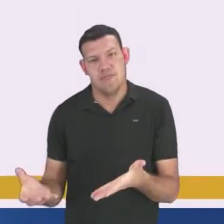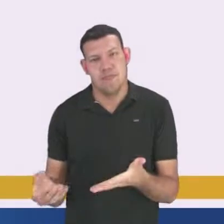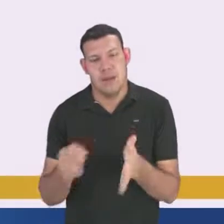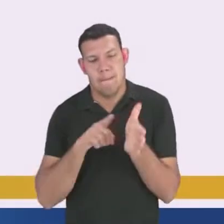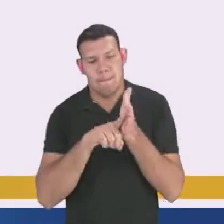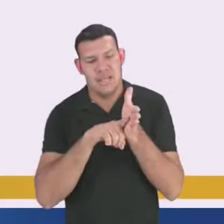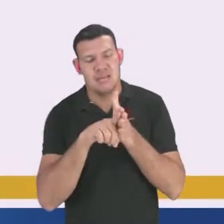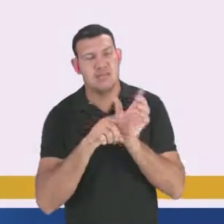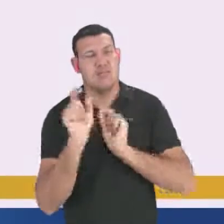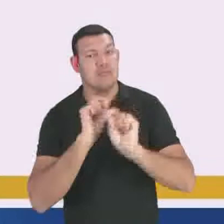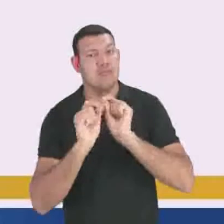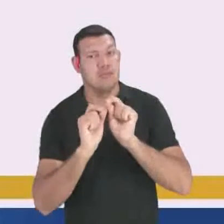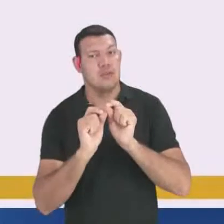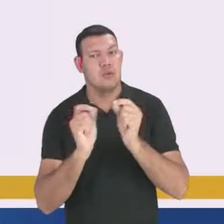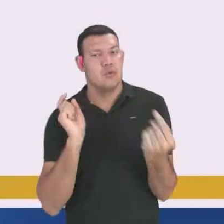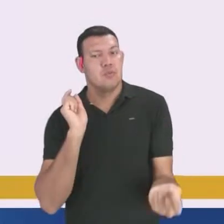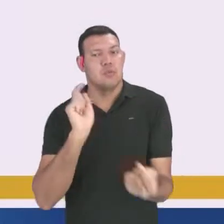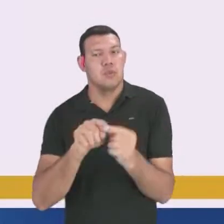realizada.